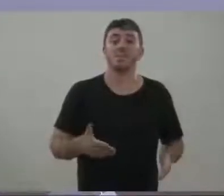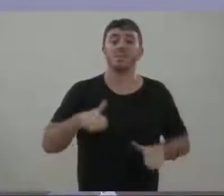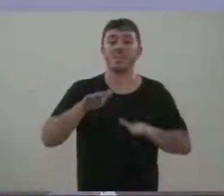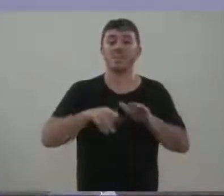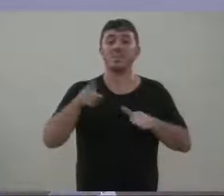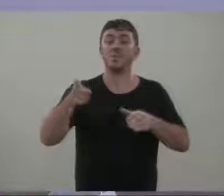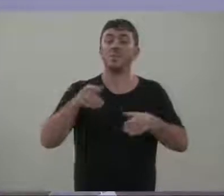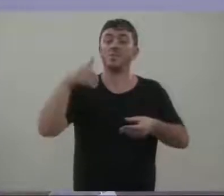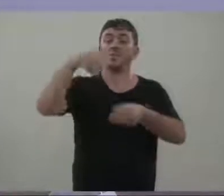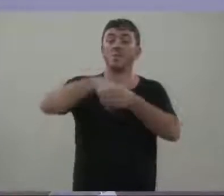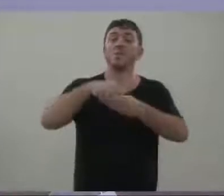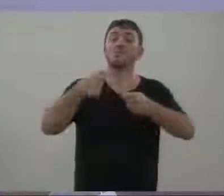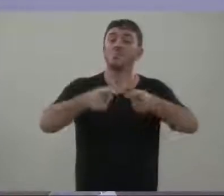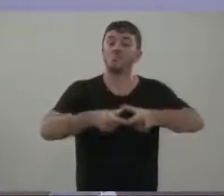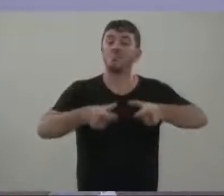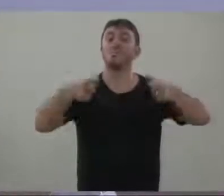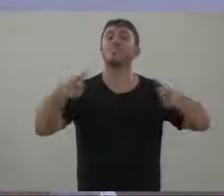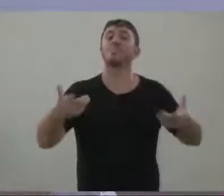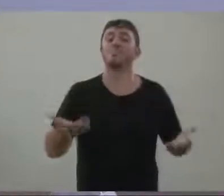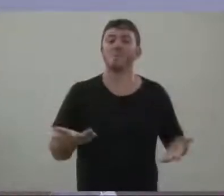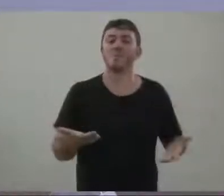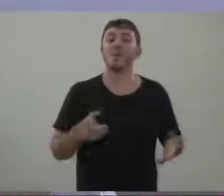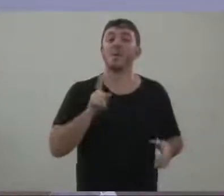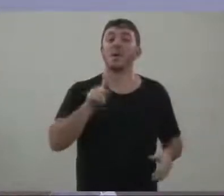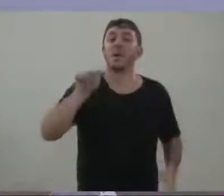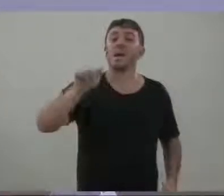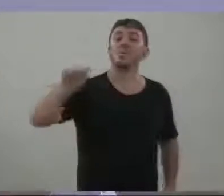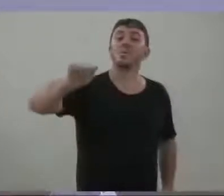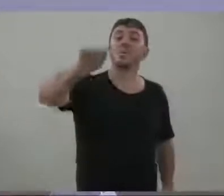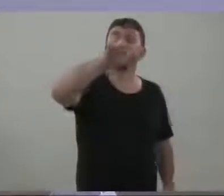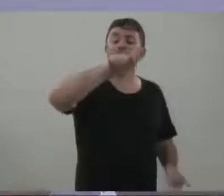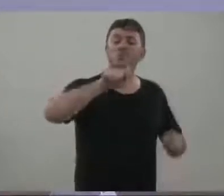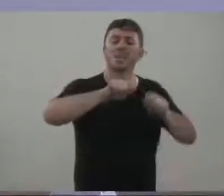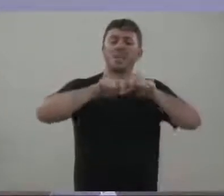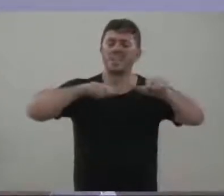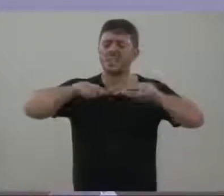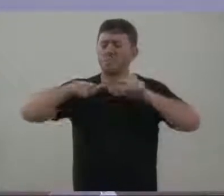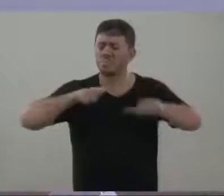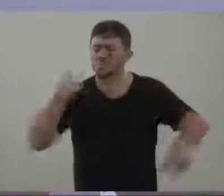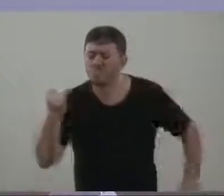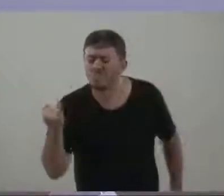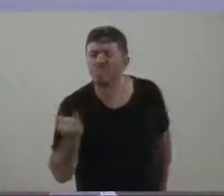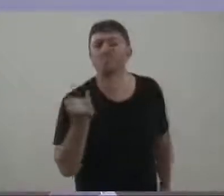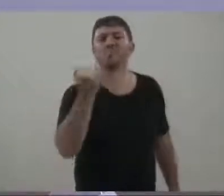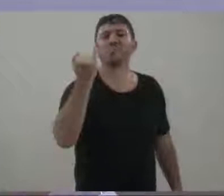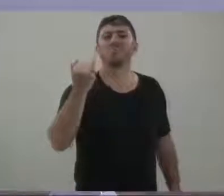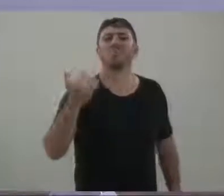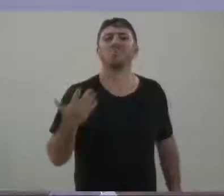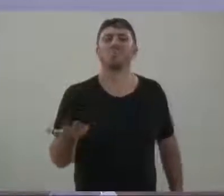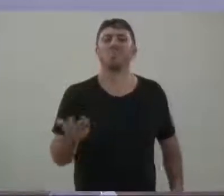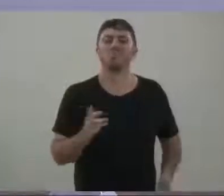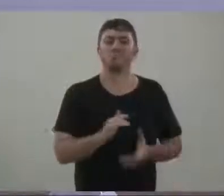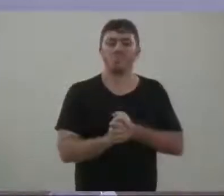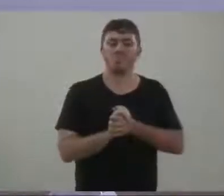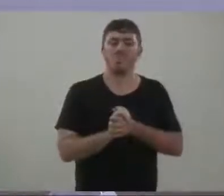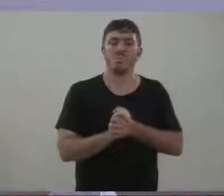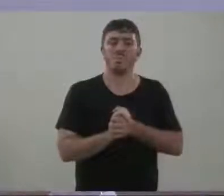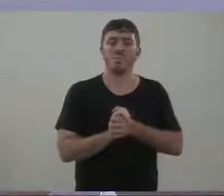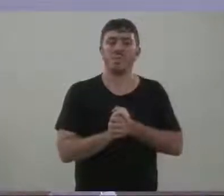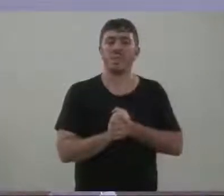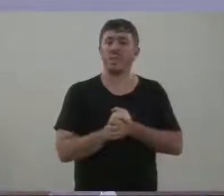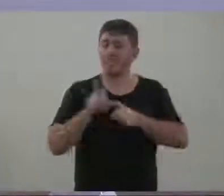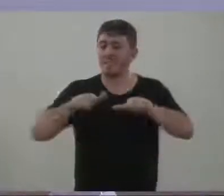daria quórum para as entidades que fazem um belíssimo trabalho no nosso município. Não somos co-herdeiros